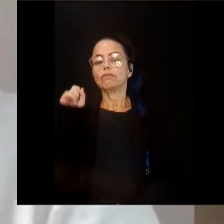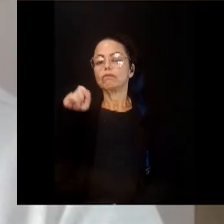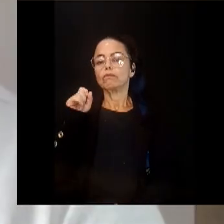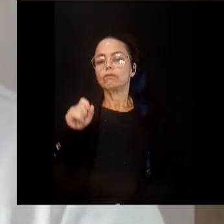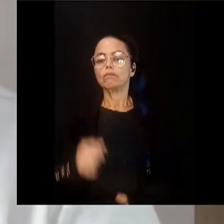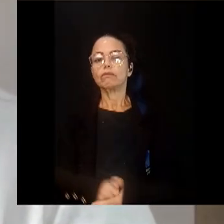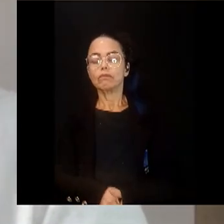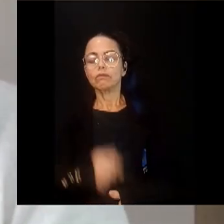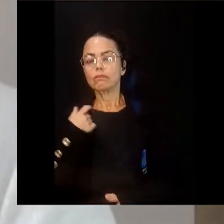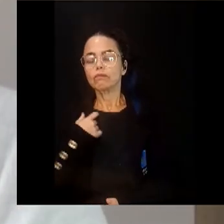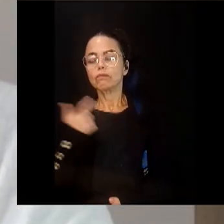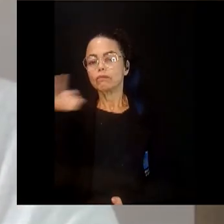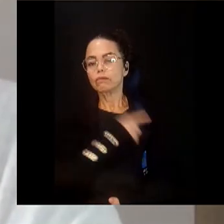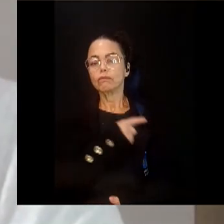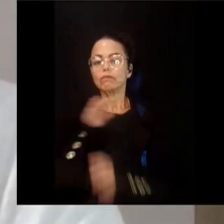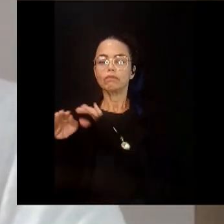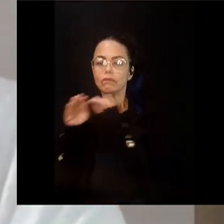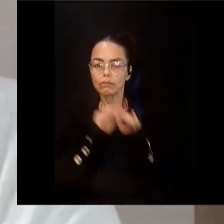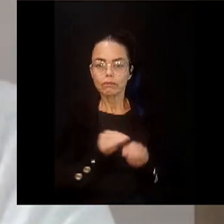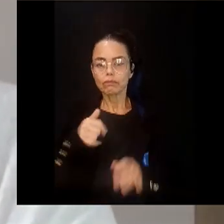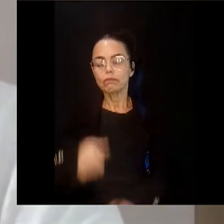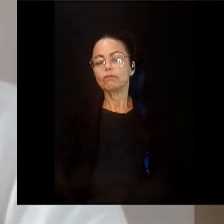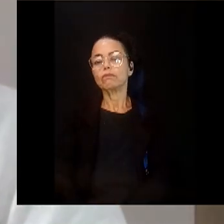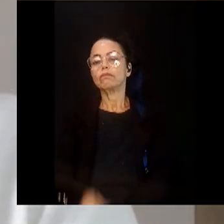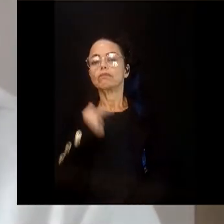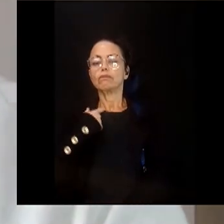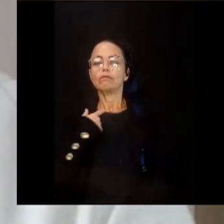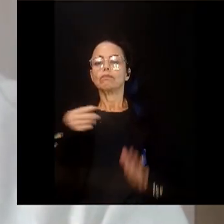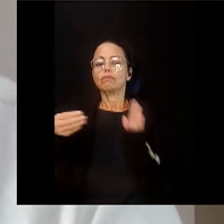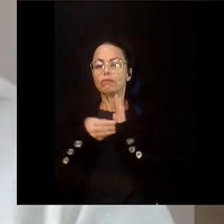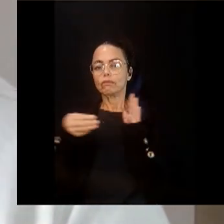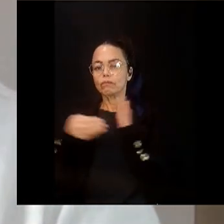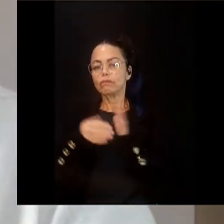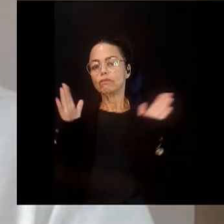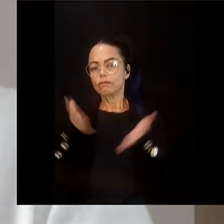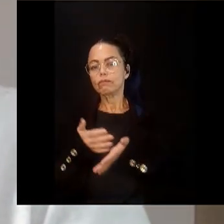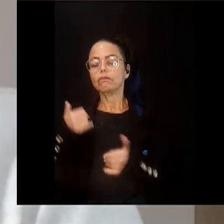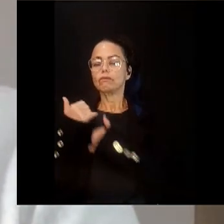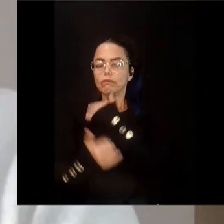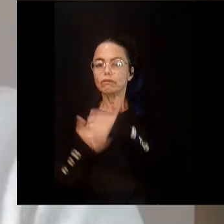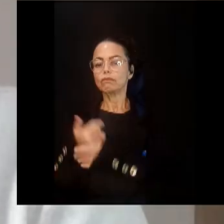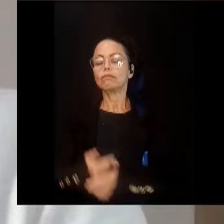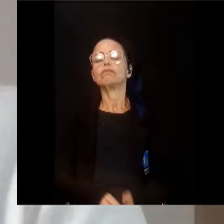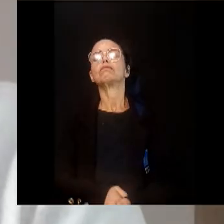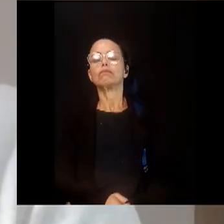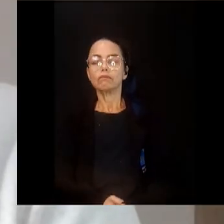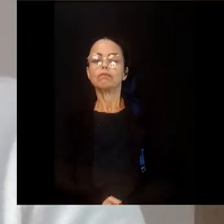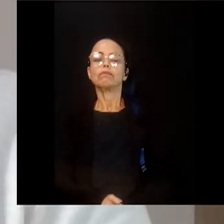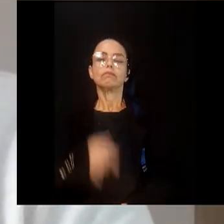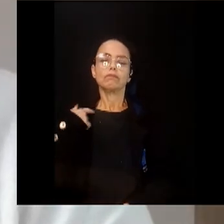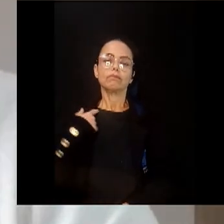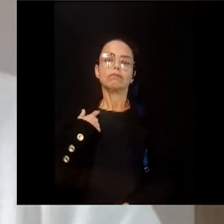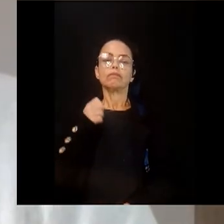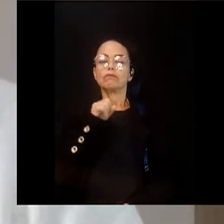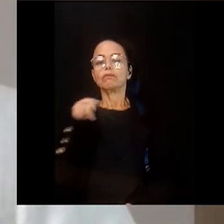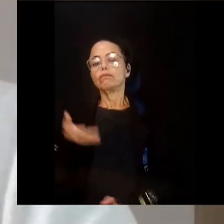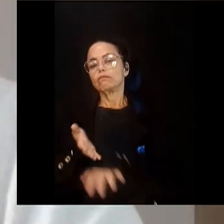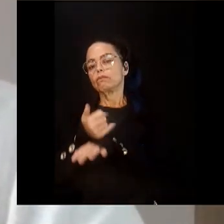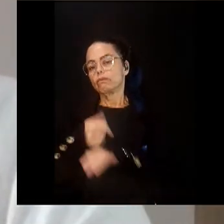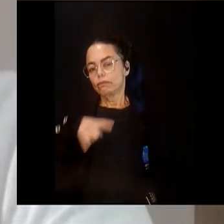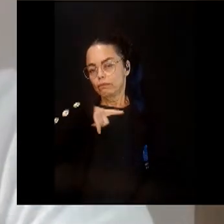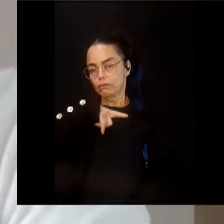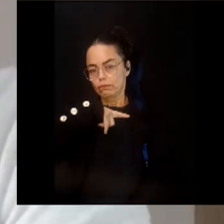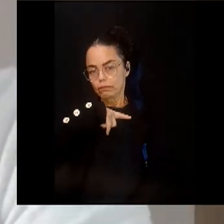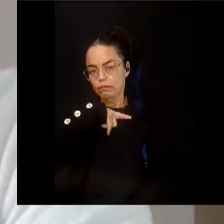consegue trazer é que o nexo causal agora ele será cada vez mais relativizado nos órgãos, né? Então, se antes eu tinha um processo